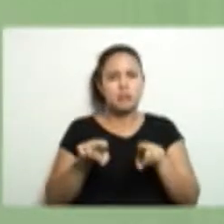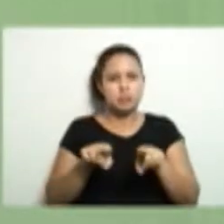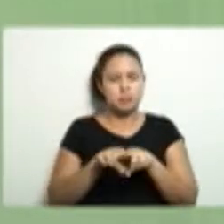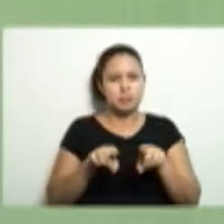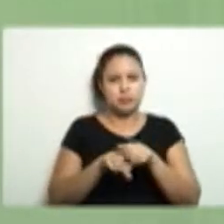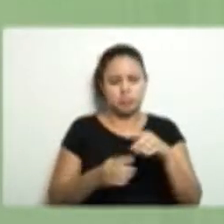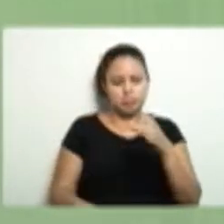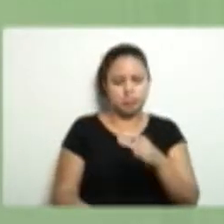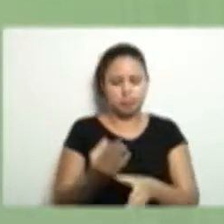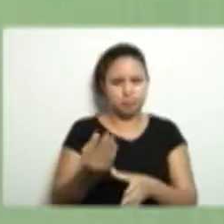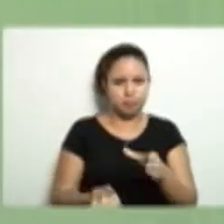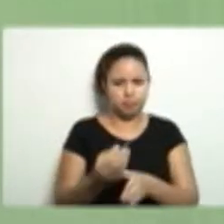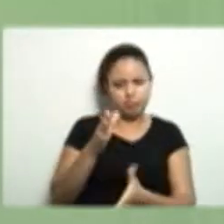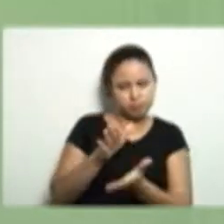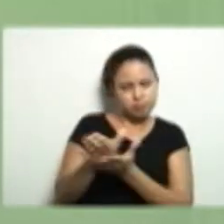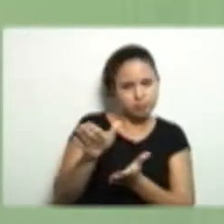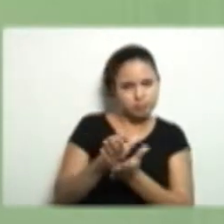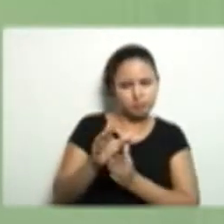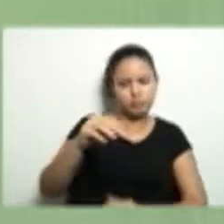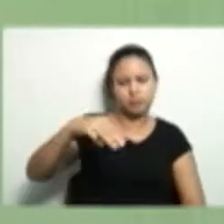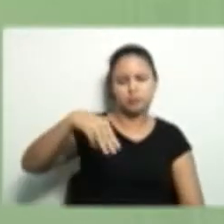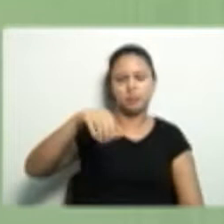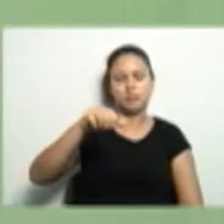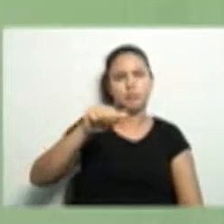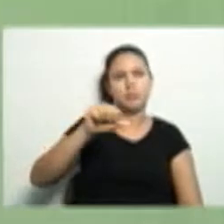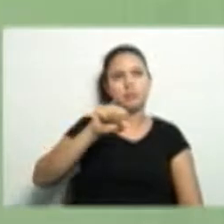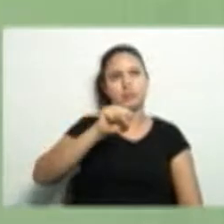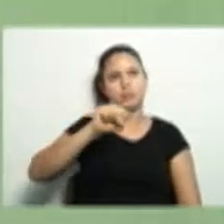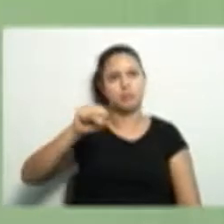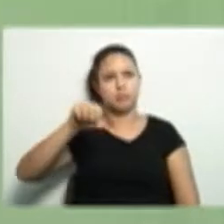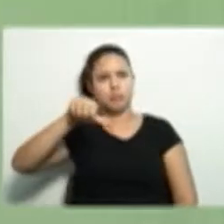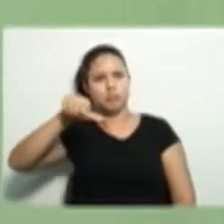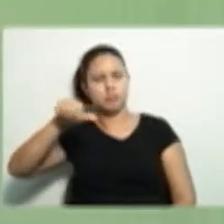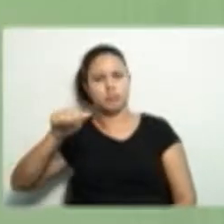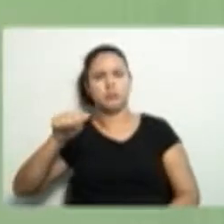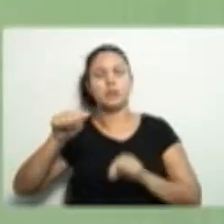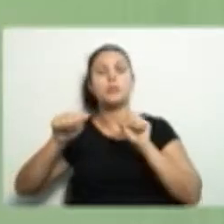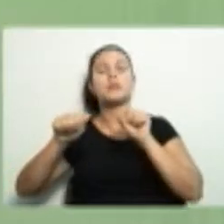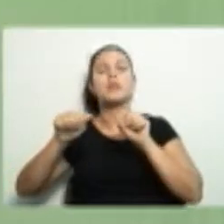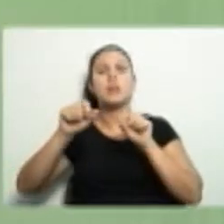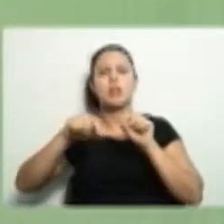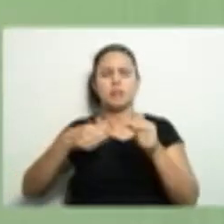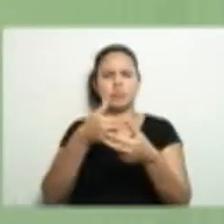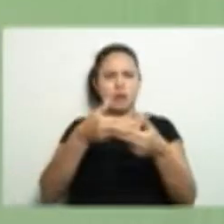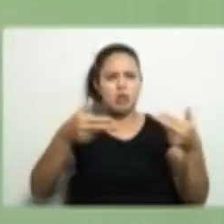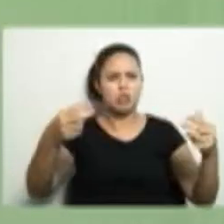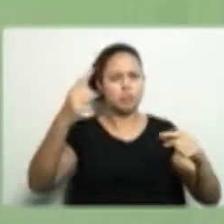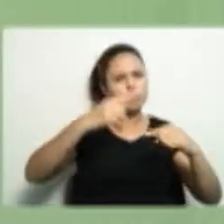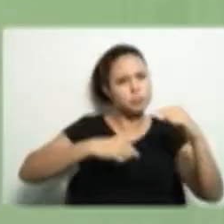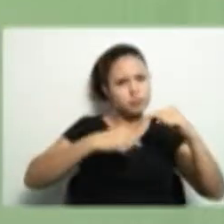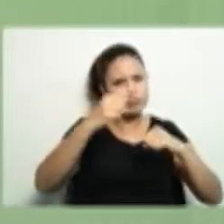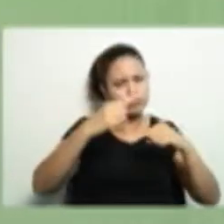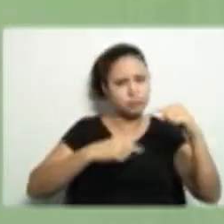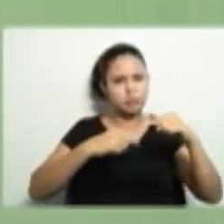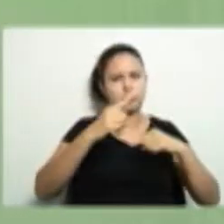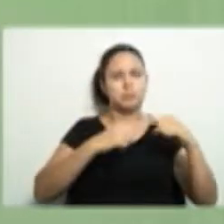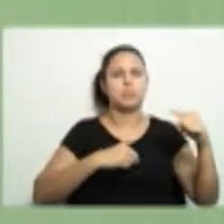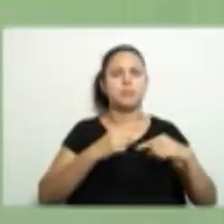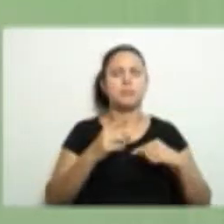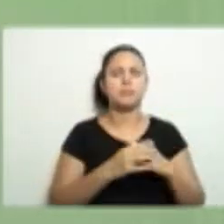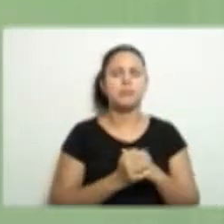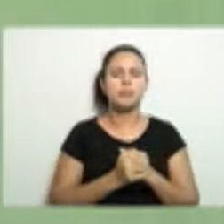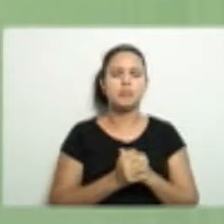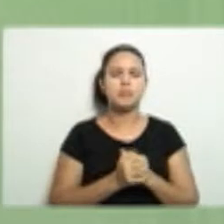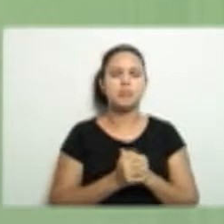produtos, porém com pequena variedade. Normalmente, são altamente automatizados e